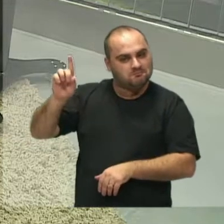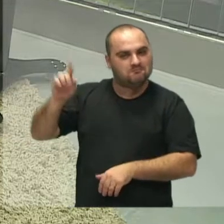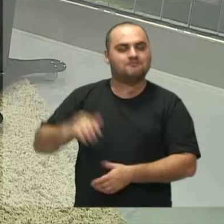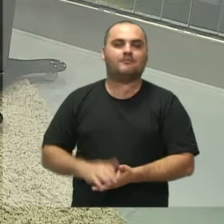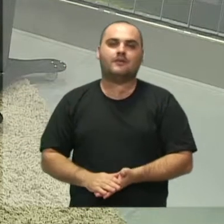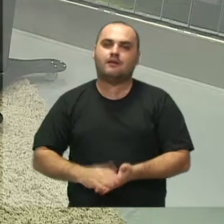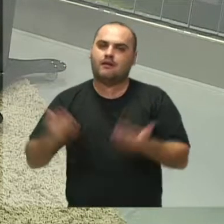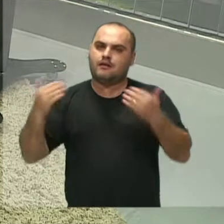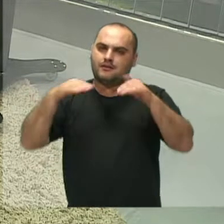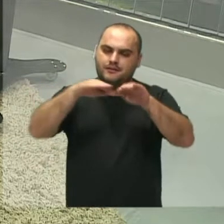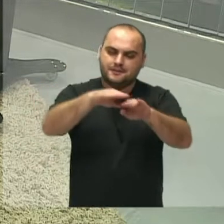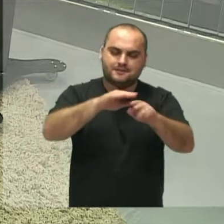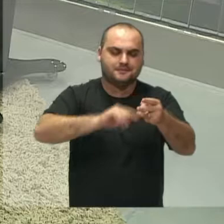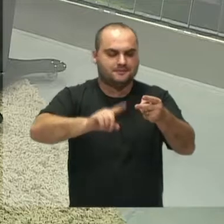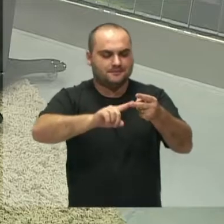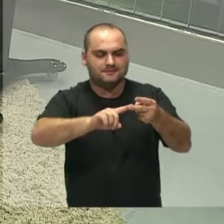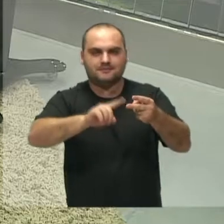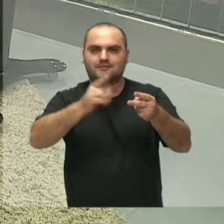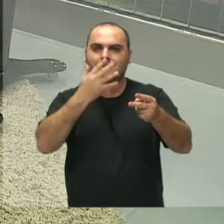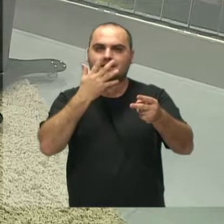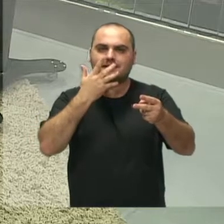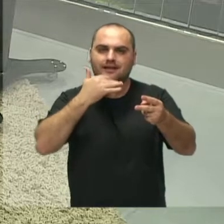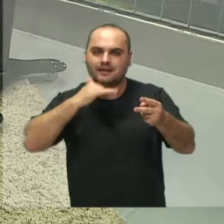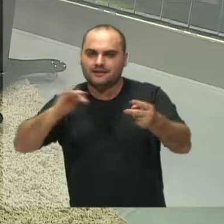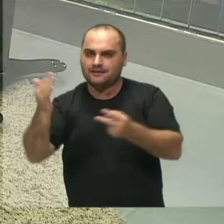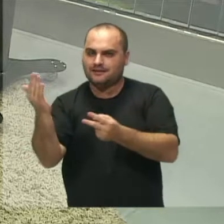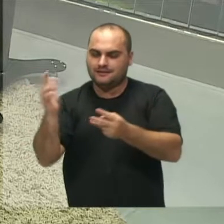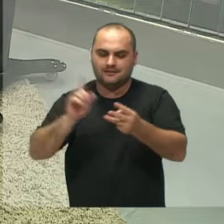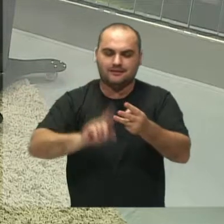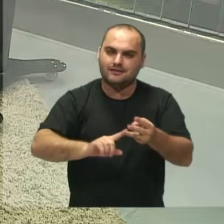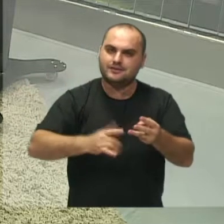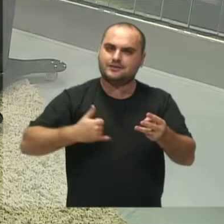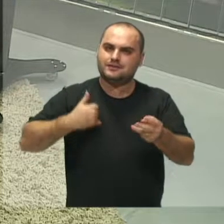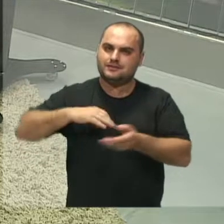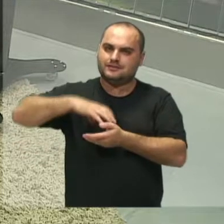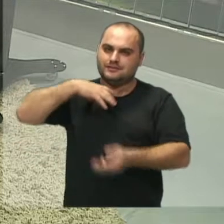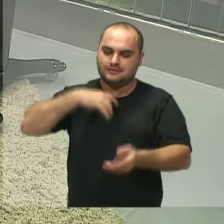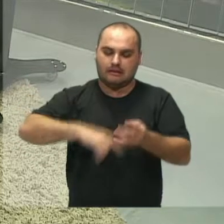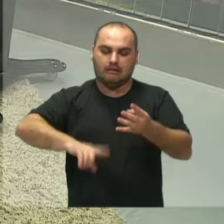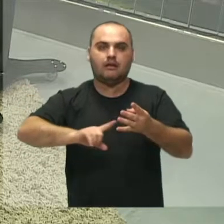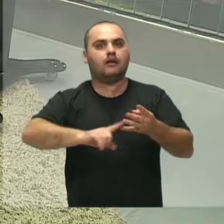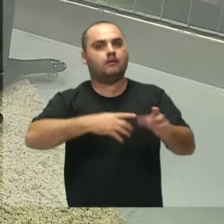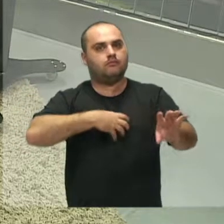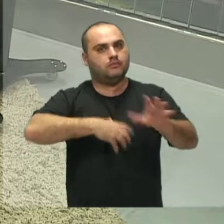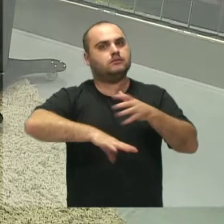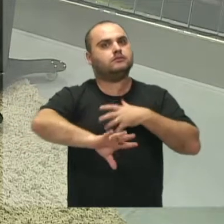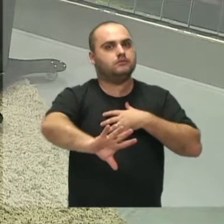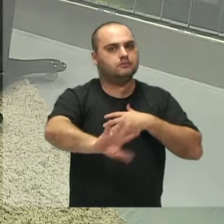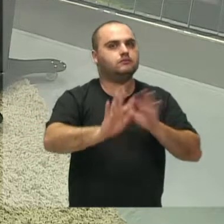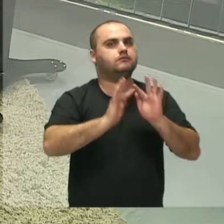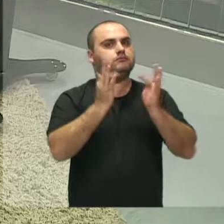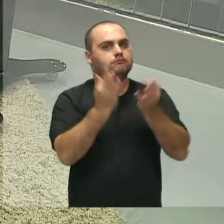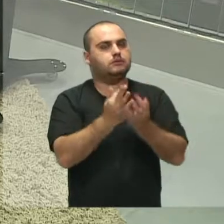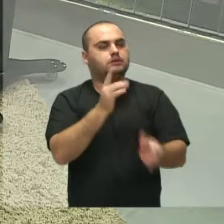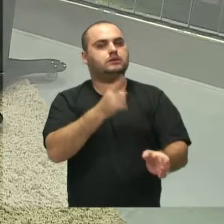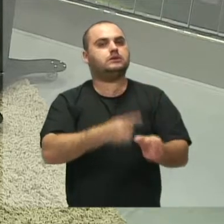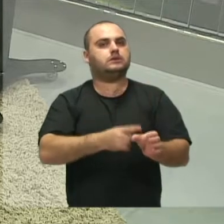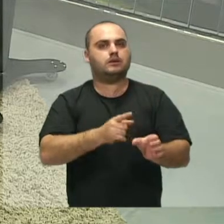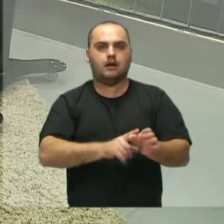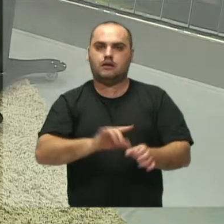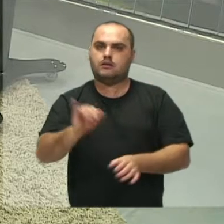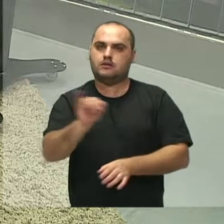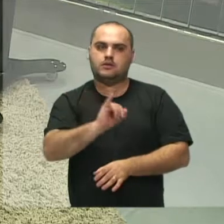inclusão social, criança e adolescente, principalmente empatia, né, das famílias em nossa cidade para que